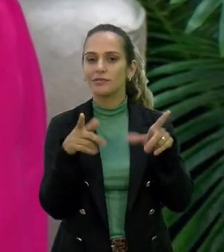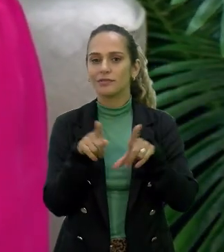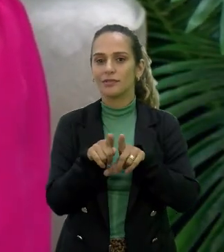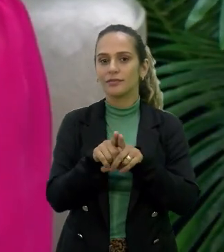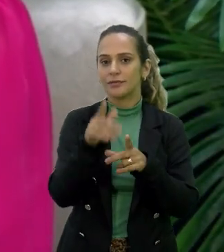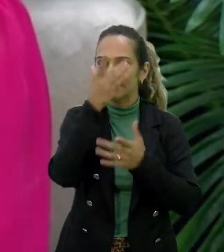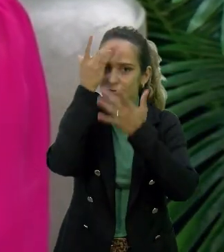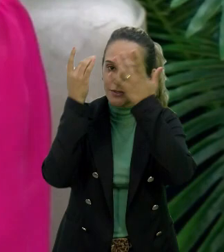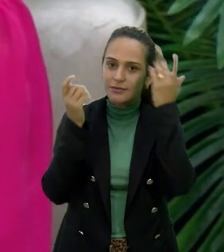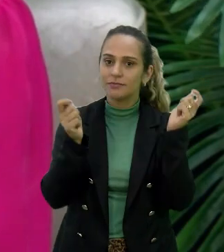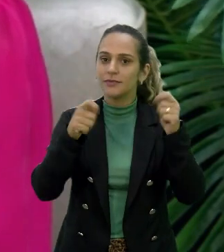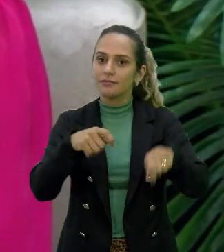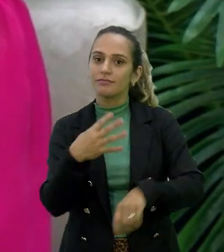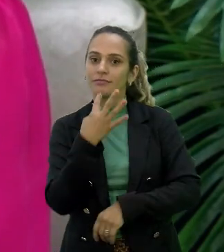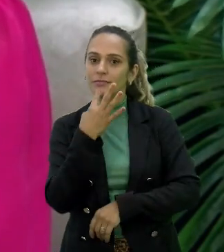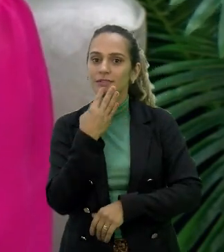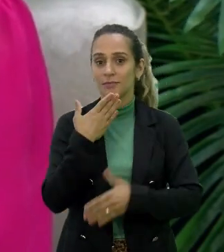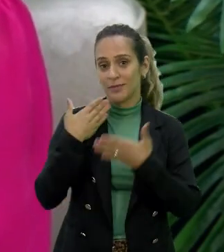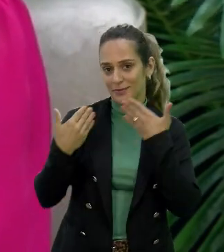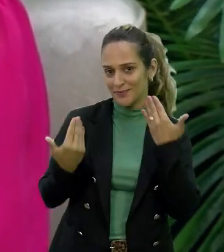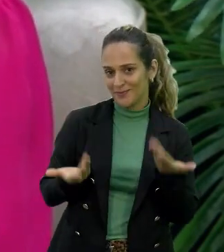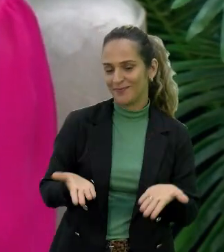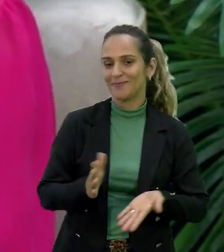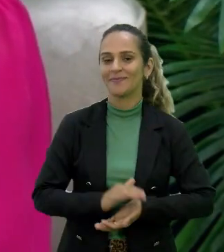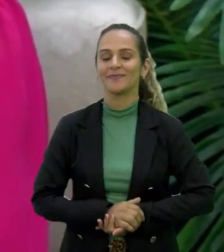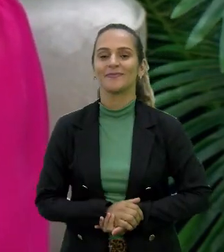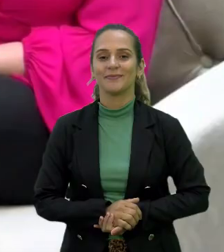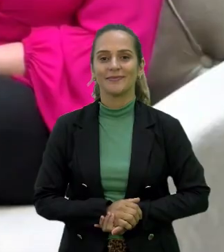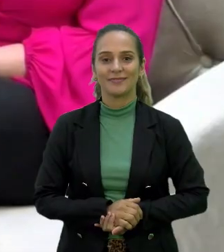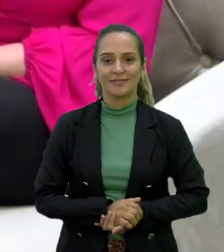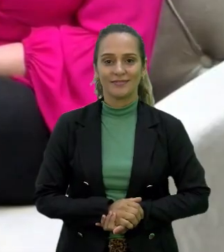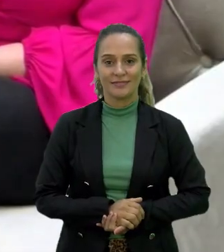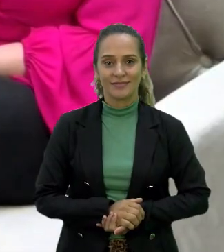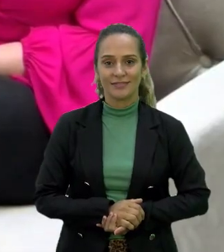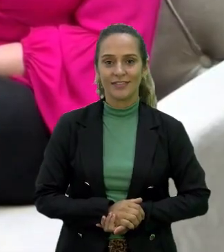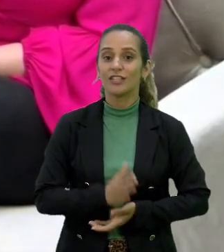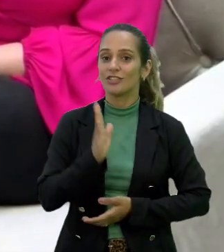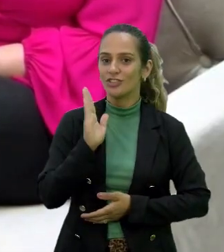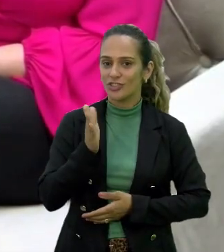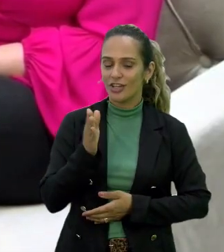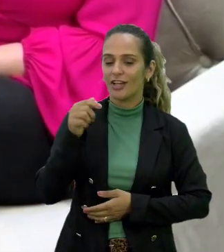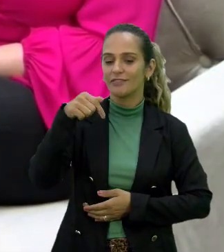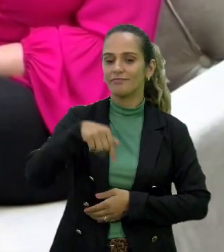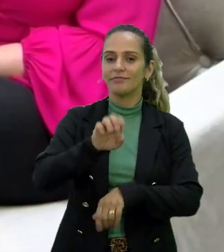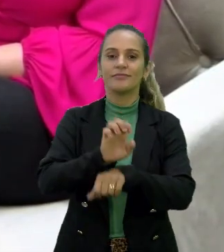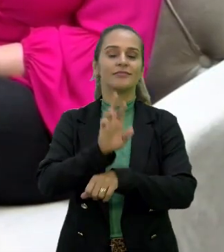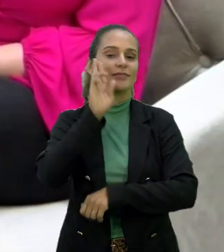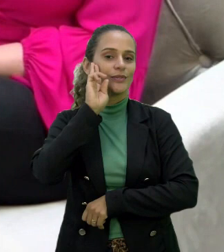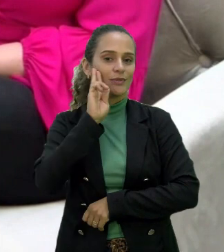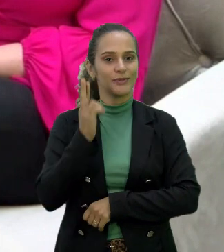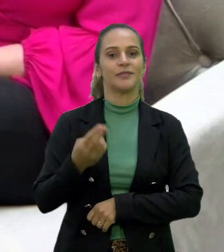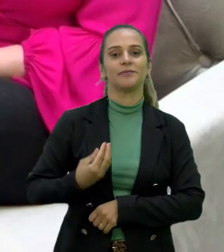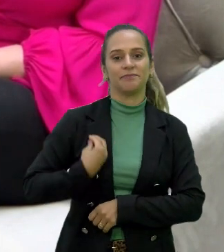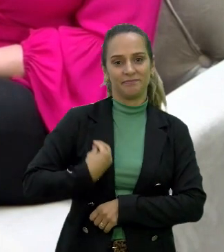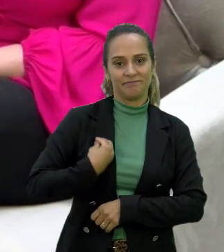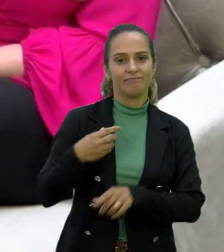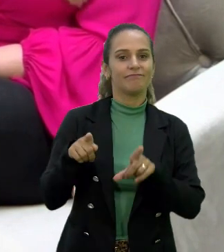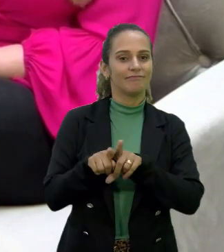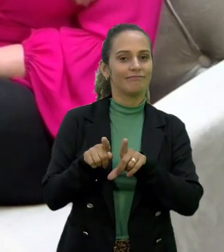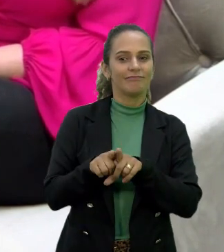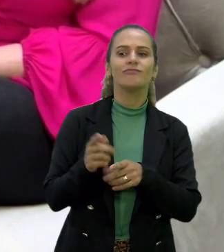esse papo né que também que as pessoas possam nos conhecer um pouco melhor uma vez que nós estamos aí no estado de Rondônia eu queria saber